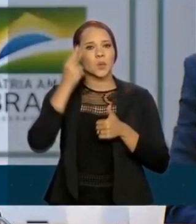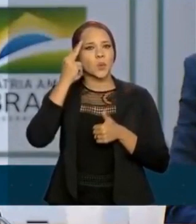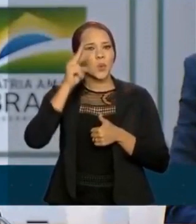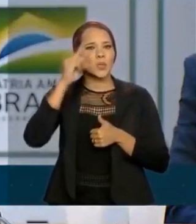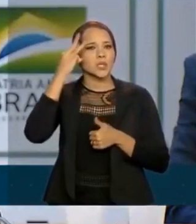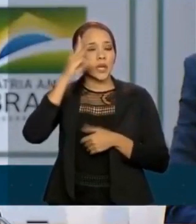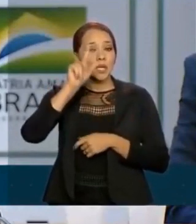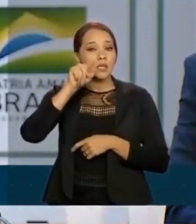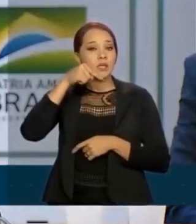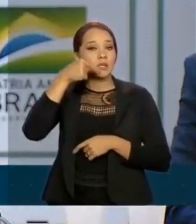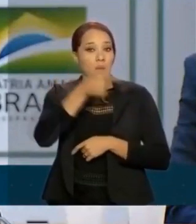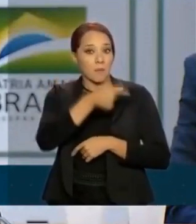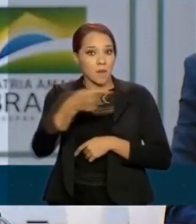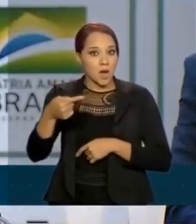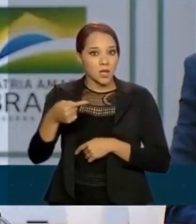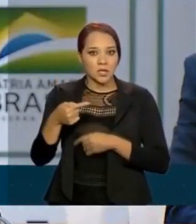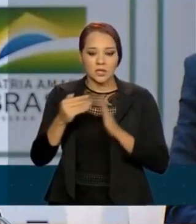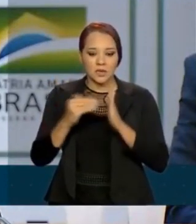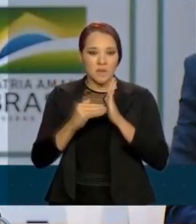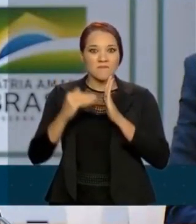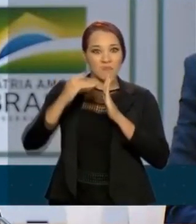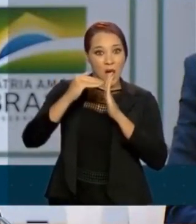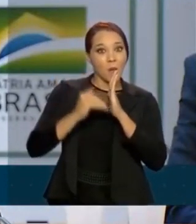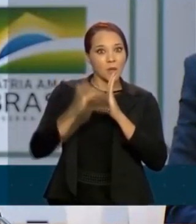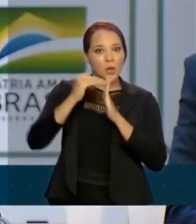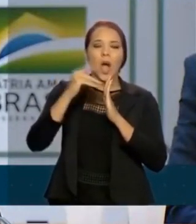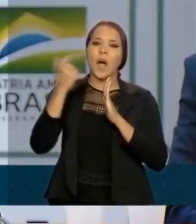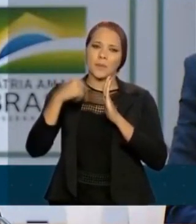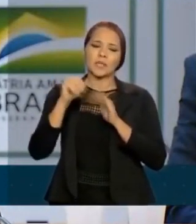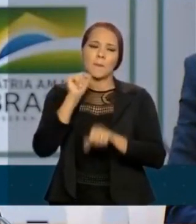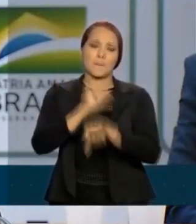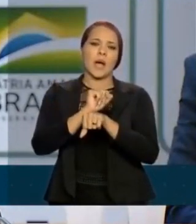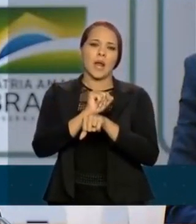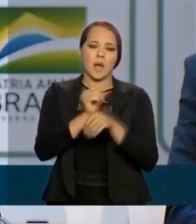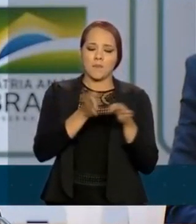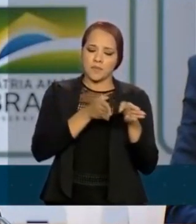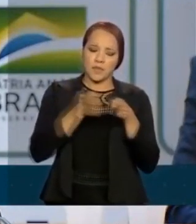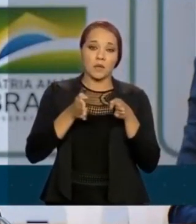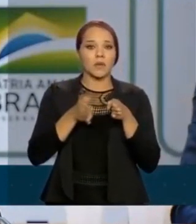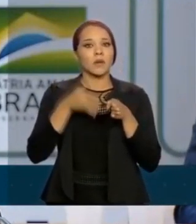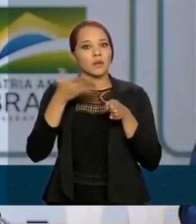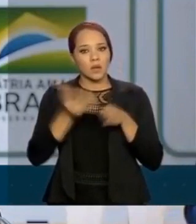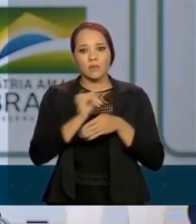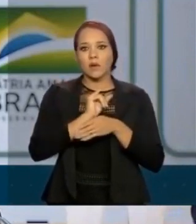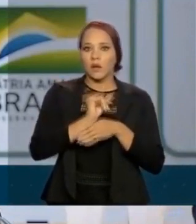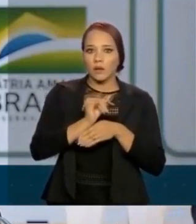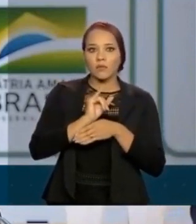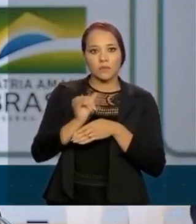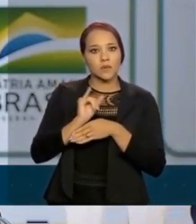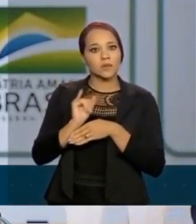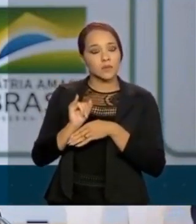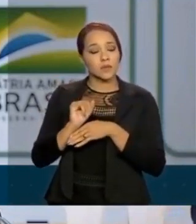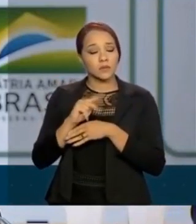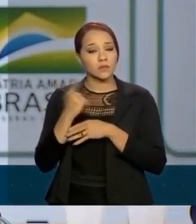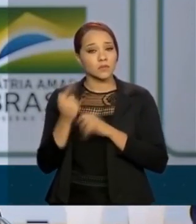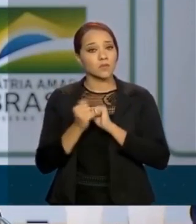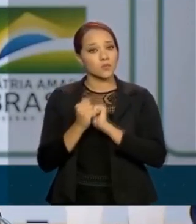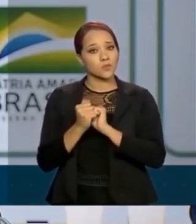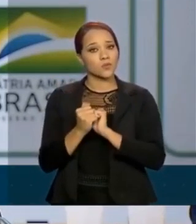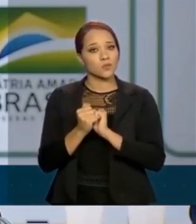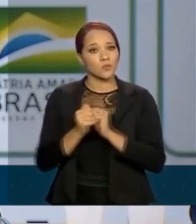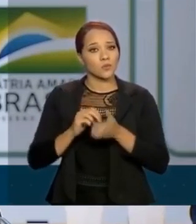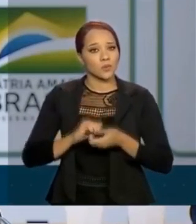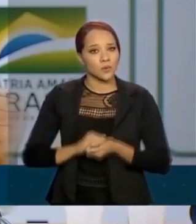duas, três semanas chegarmos nesse patamar, talvez tenhamos que parar por mais tanto. E assim a gente vai junto.